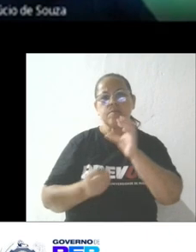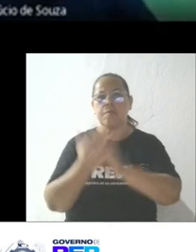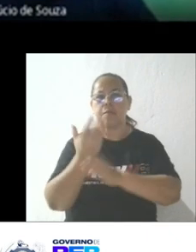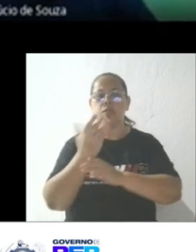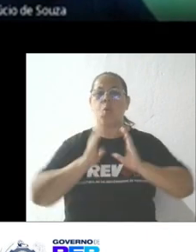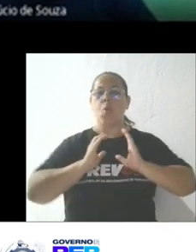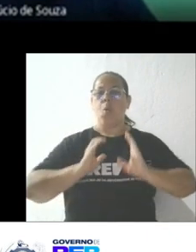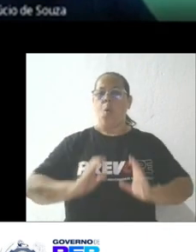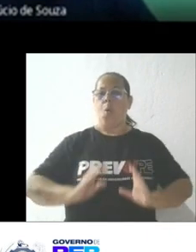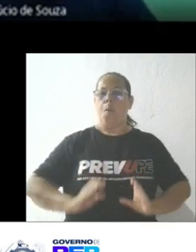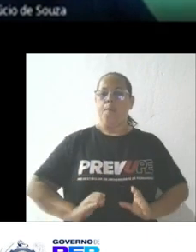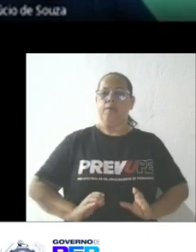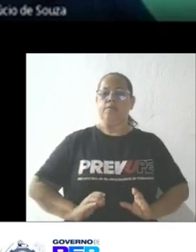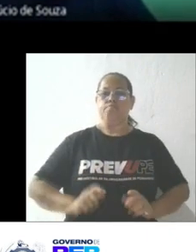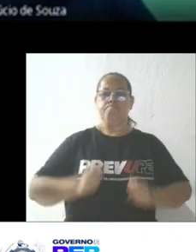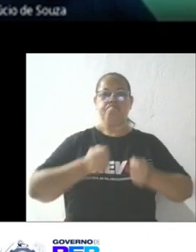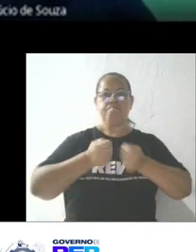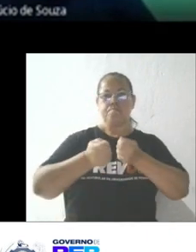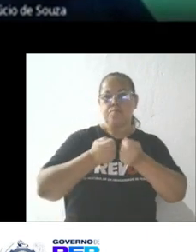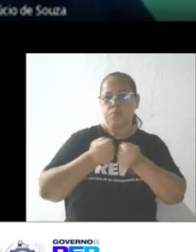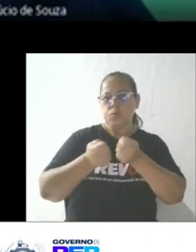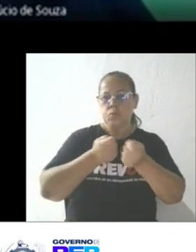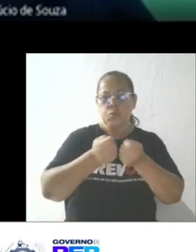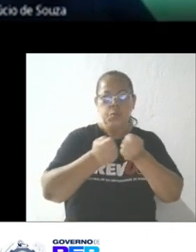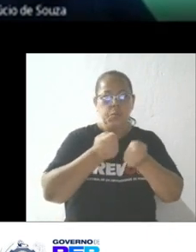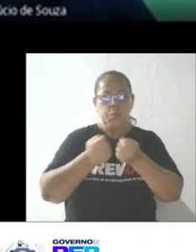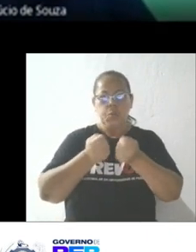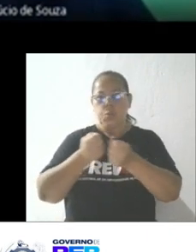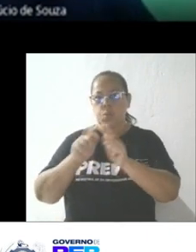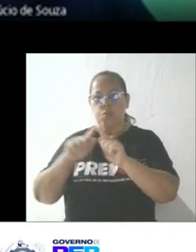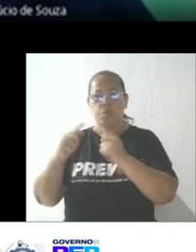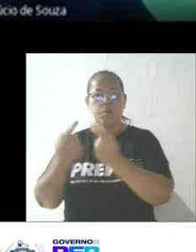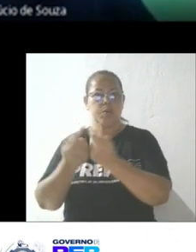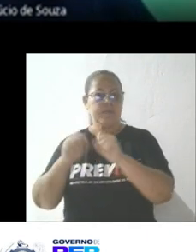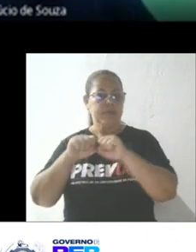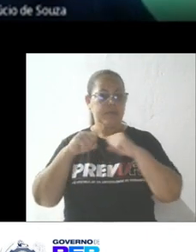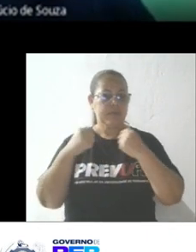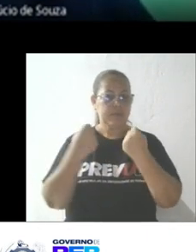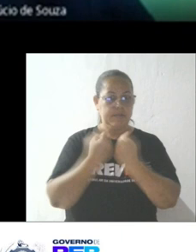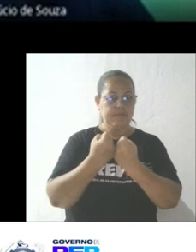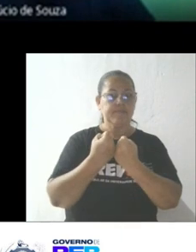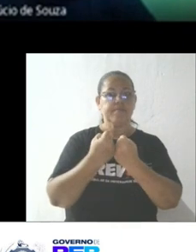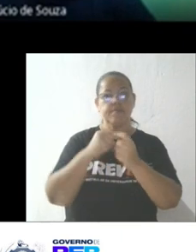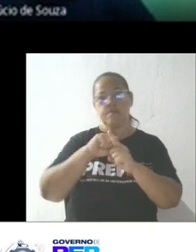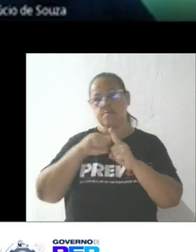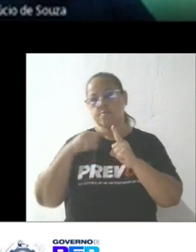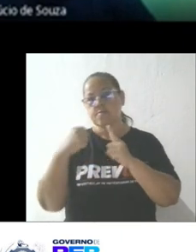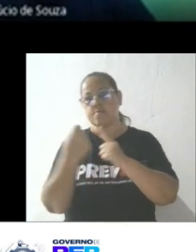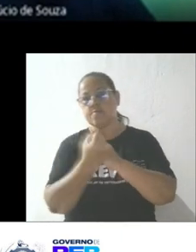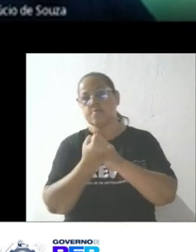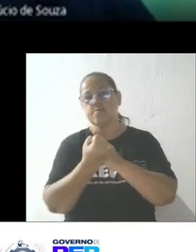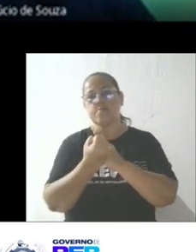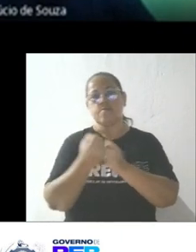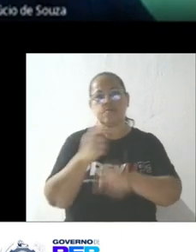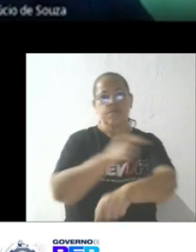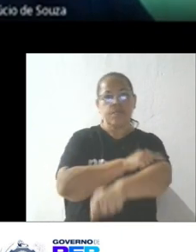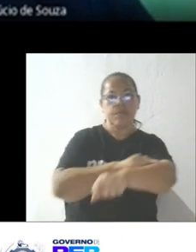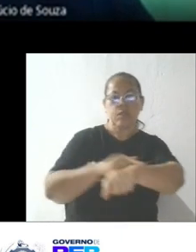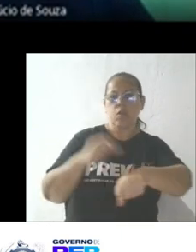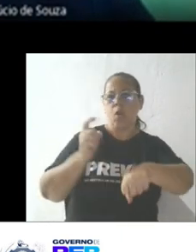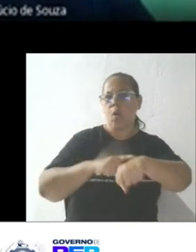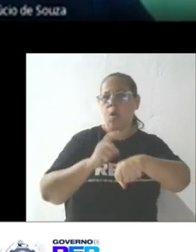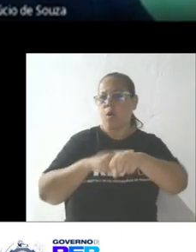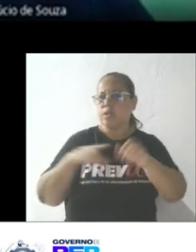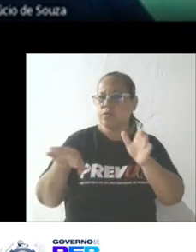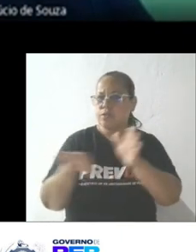controle do grupo social da sociedade através disciplina hora de chegar hora de sair hora